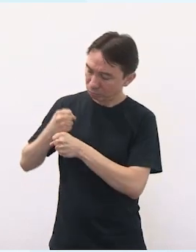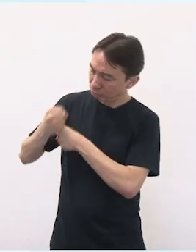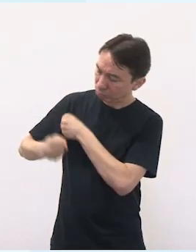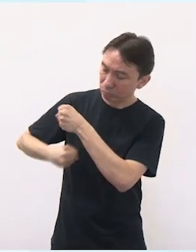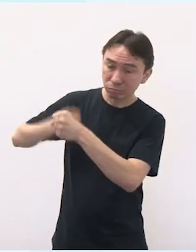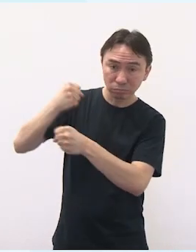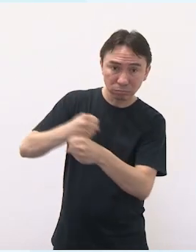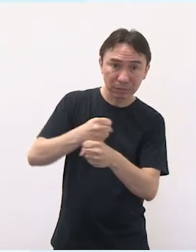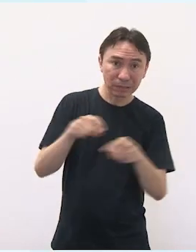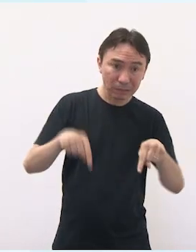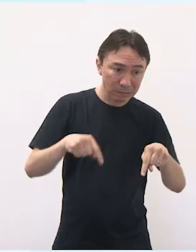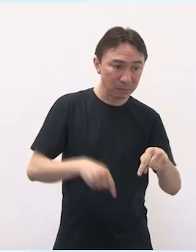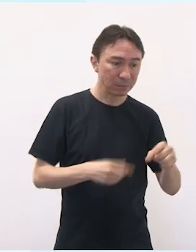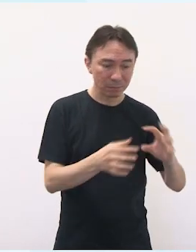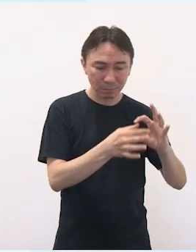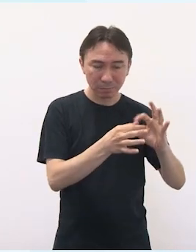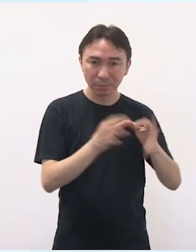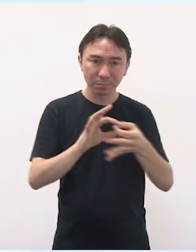favor?